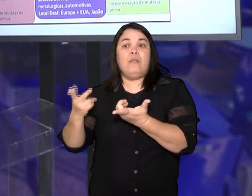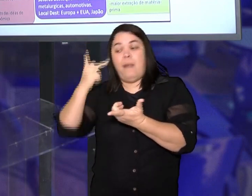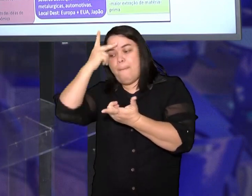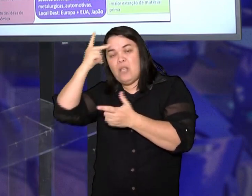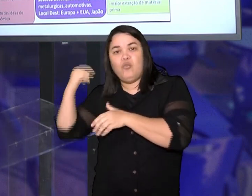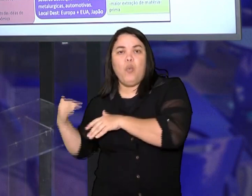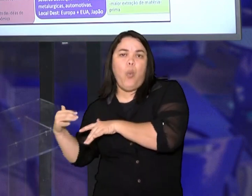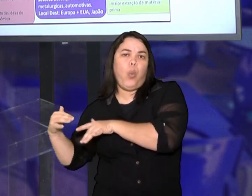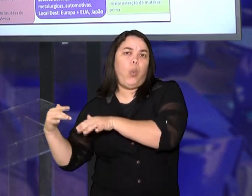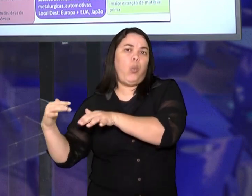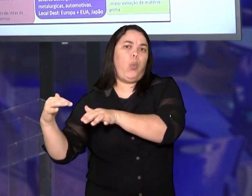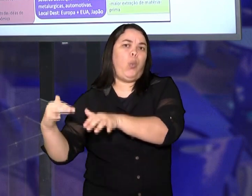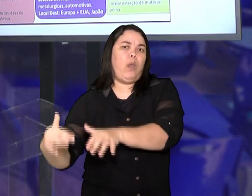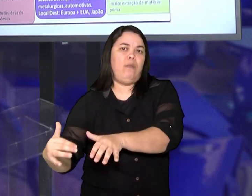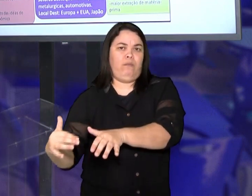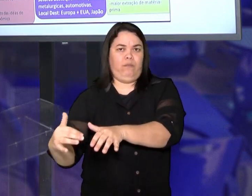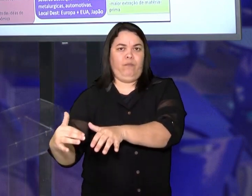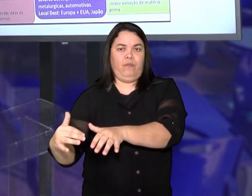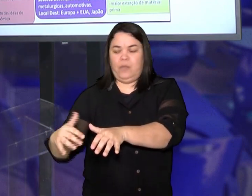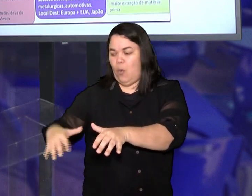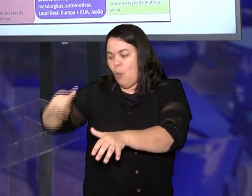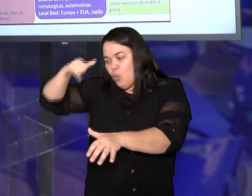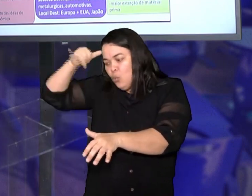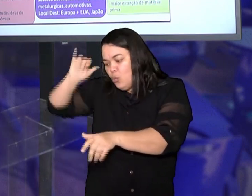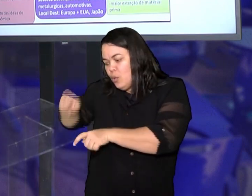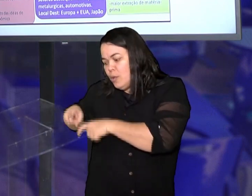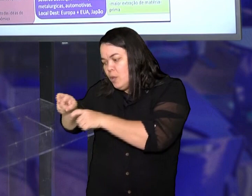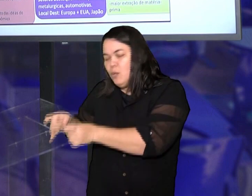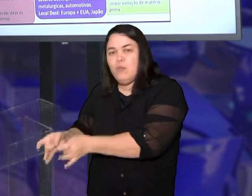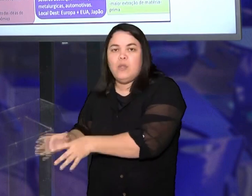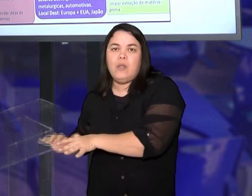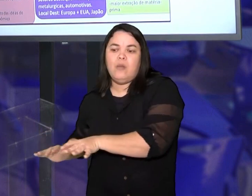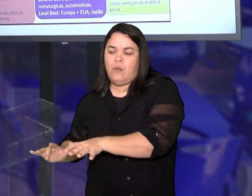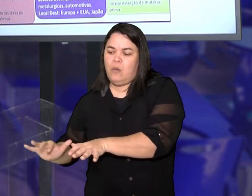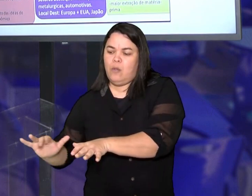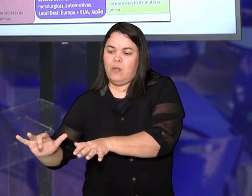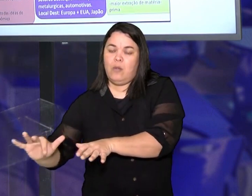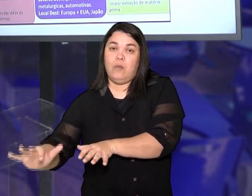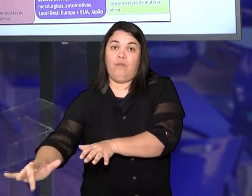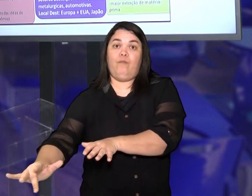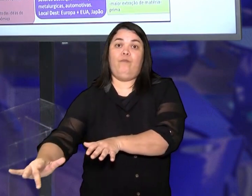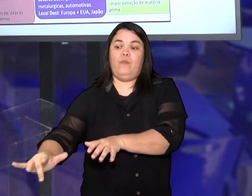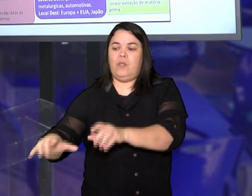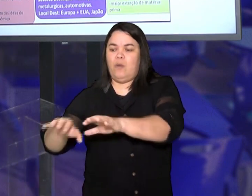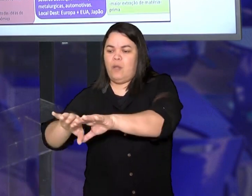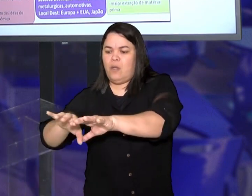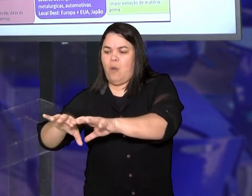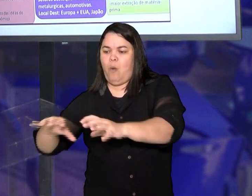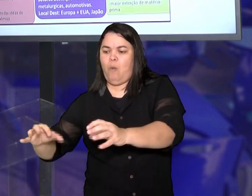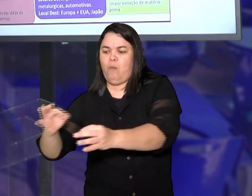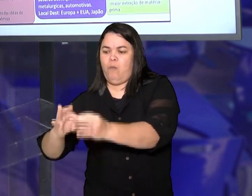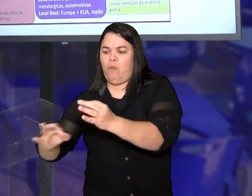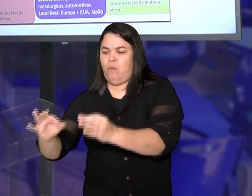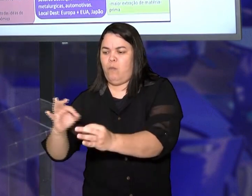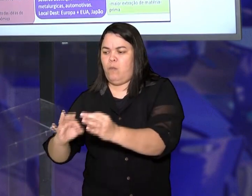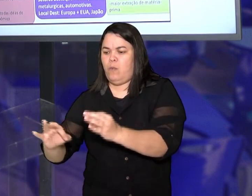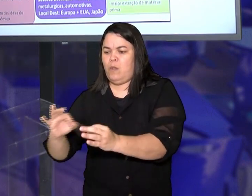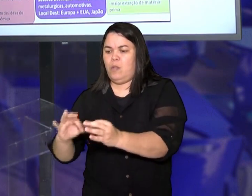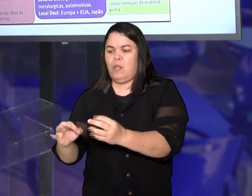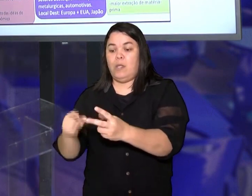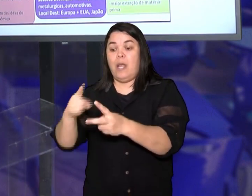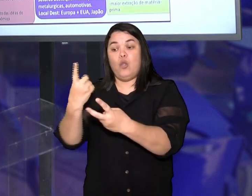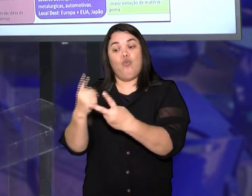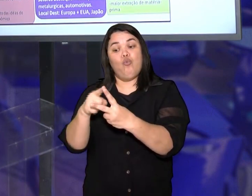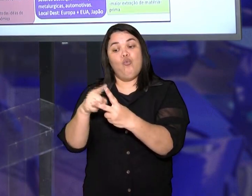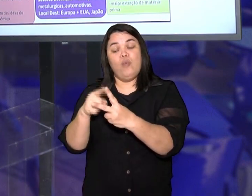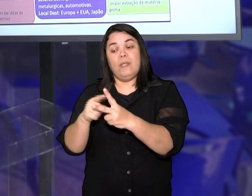essas cidades. E aí você vai ter uma consequência também política, que é a divisão entre duas classes,